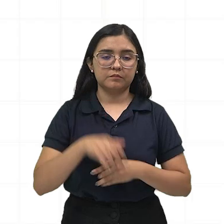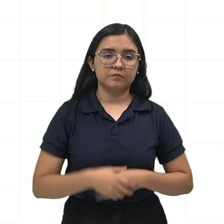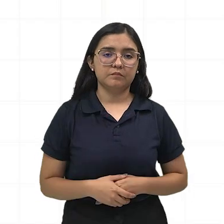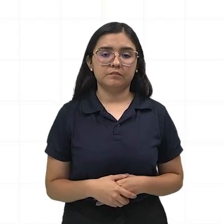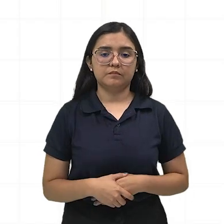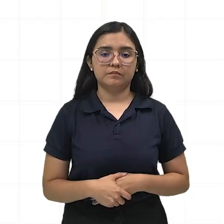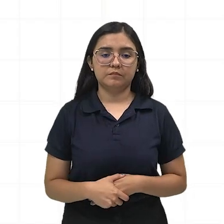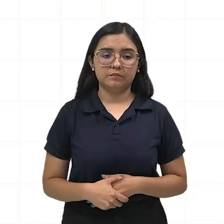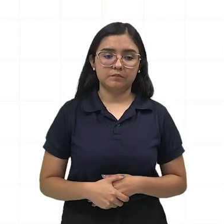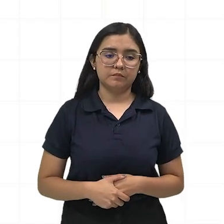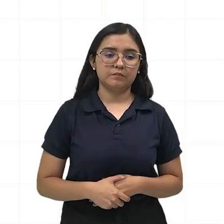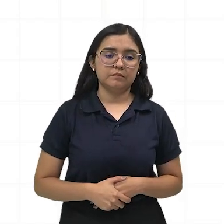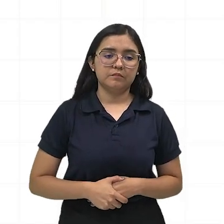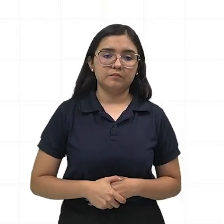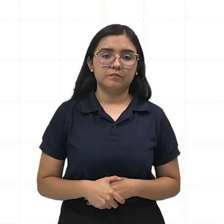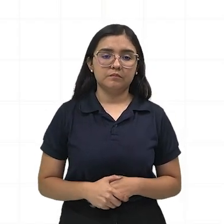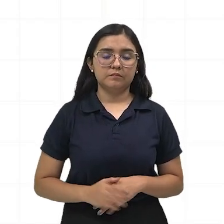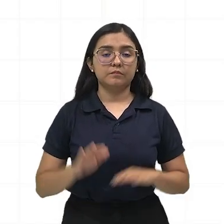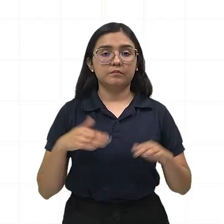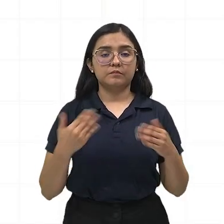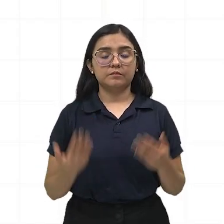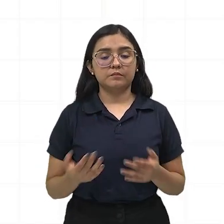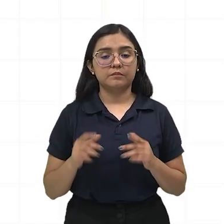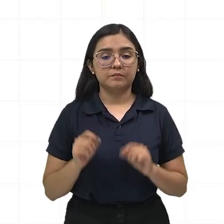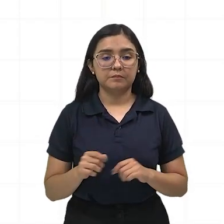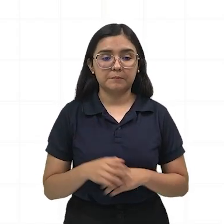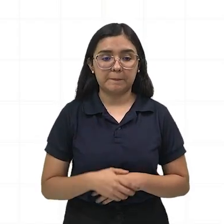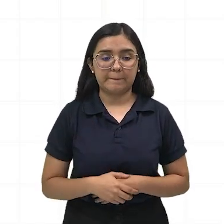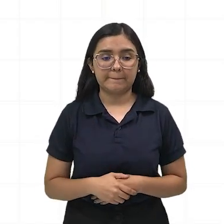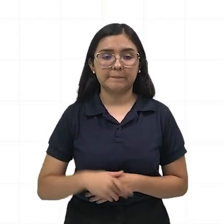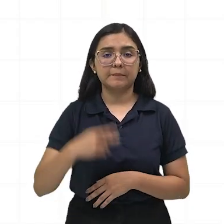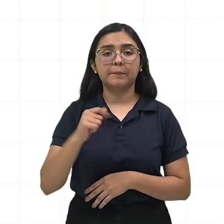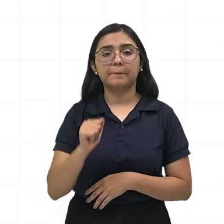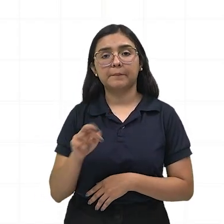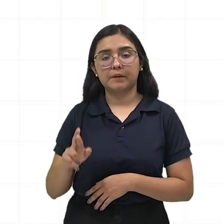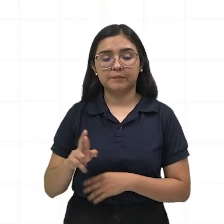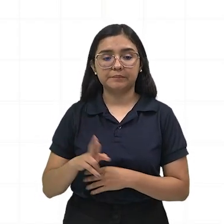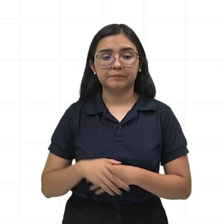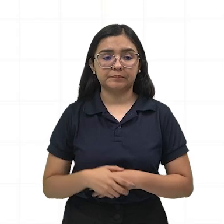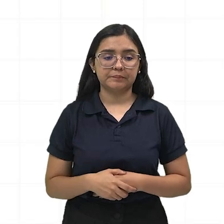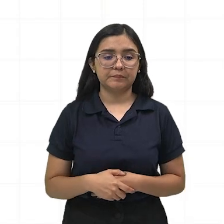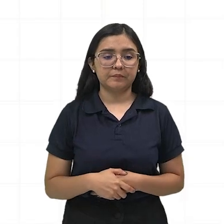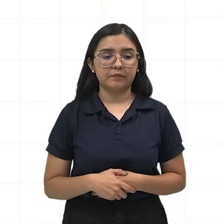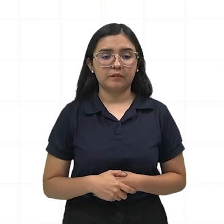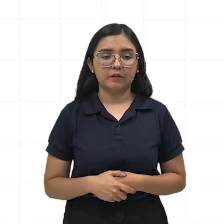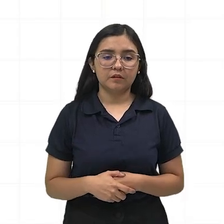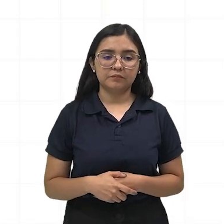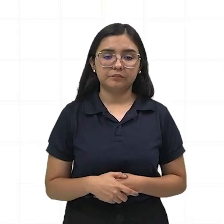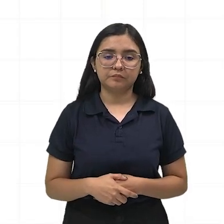das ordenadas. Assim, um par, né? Então nós temos aqui